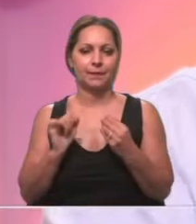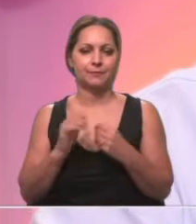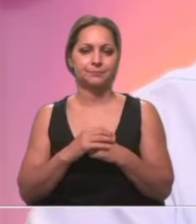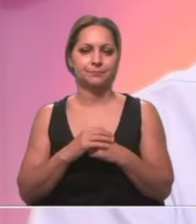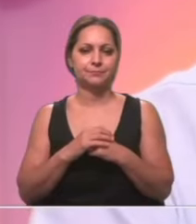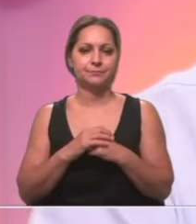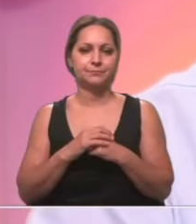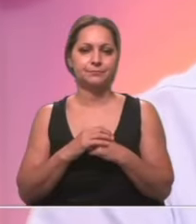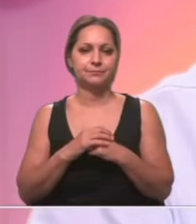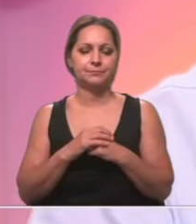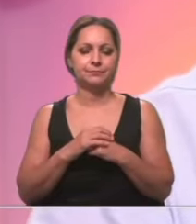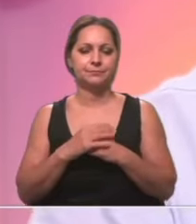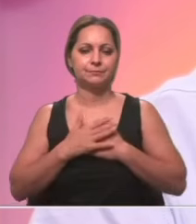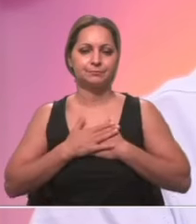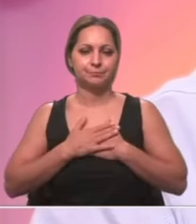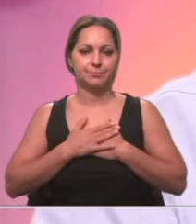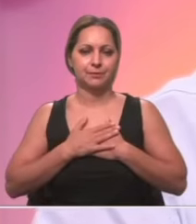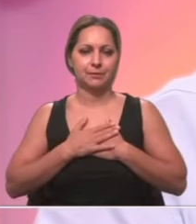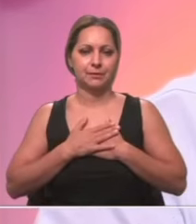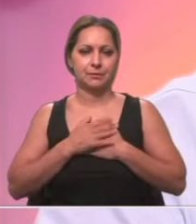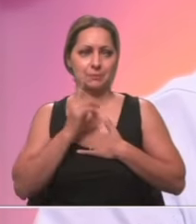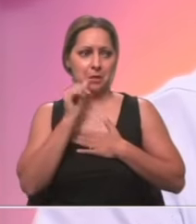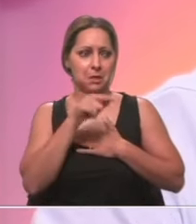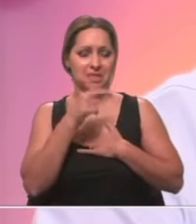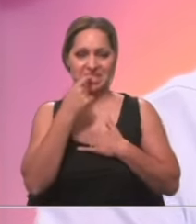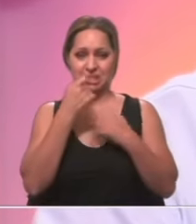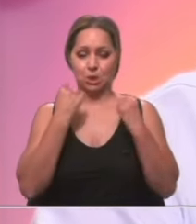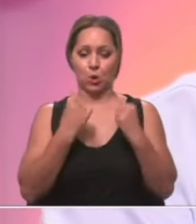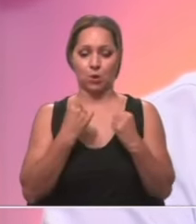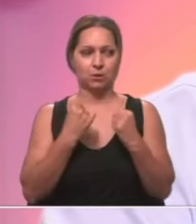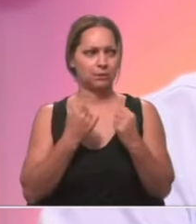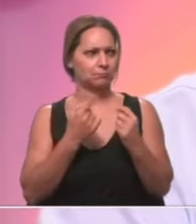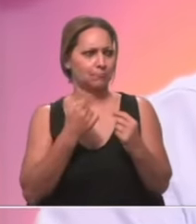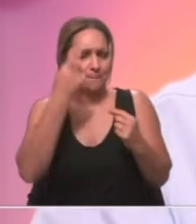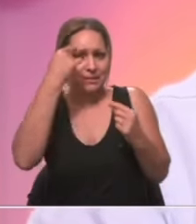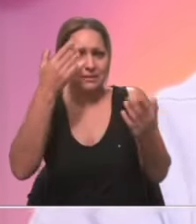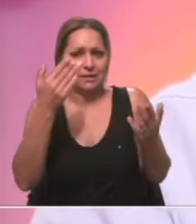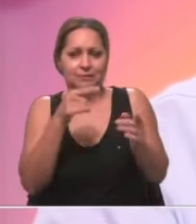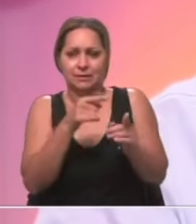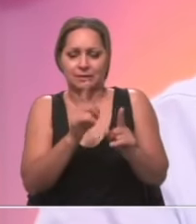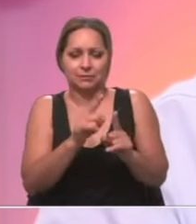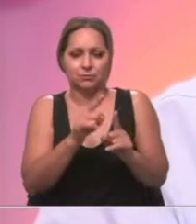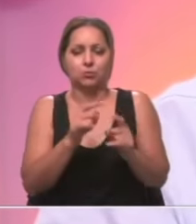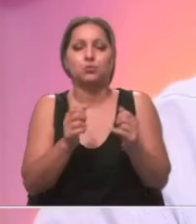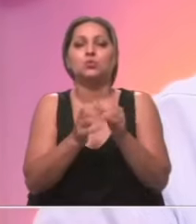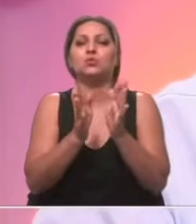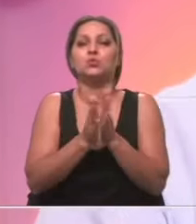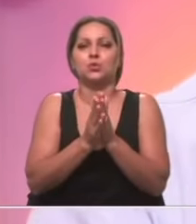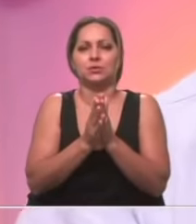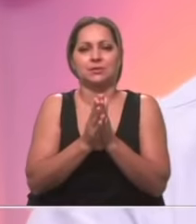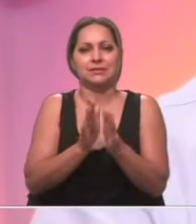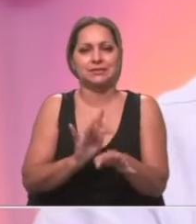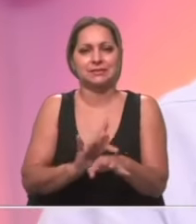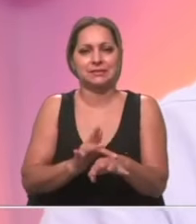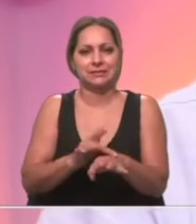Ele lá está, para mim era uma rocha. E afinal de contas não? Afinal de contas somos todos muito frágeis. Afinal de